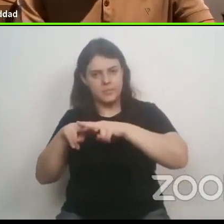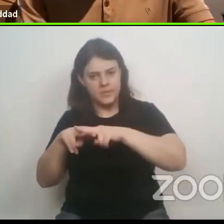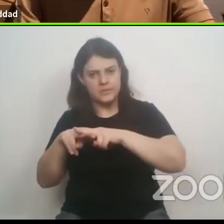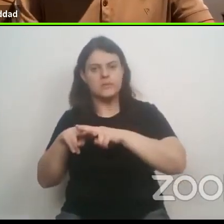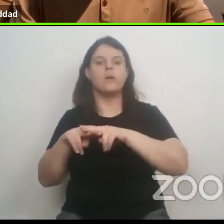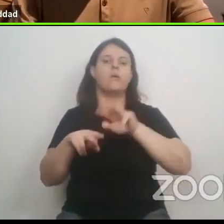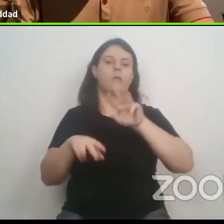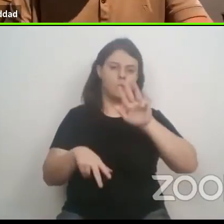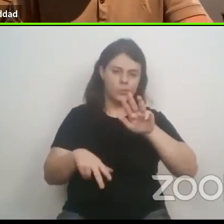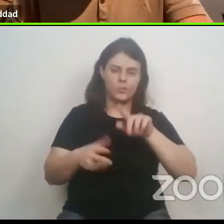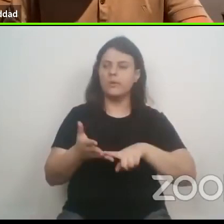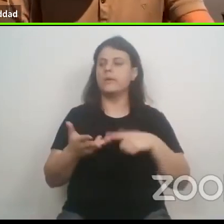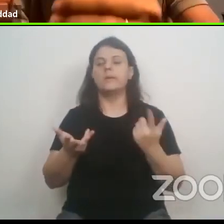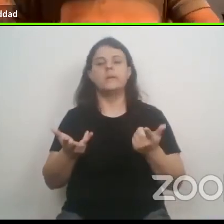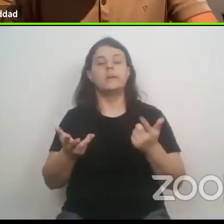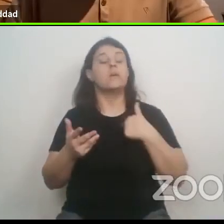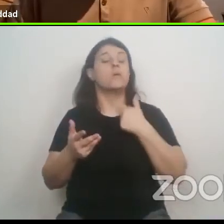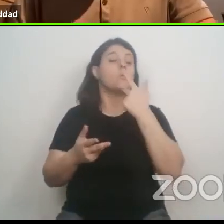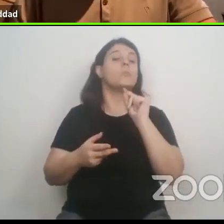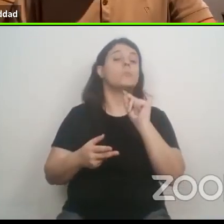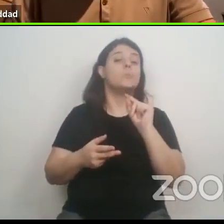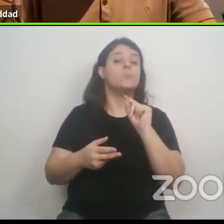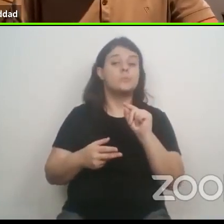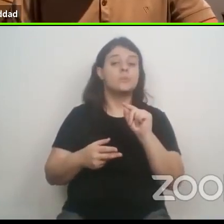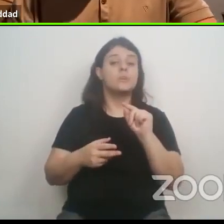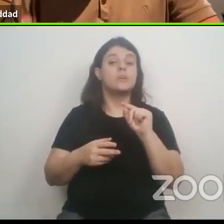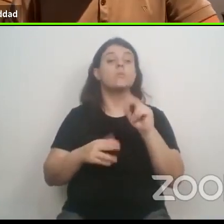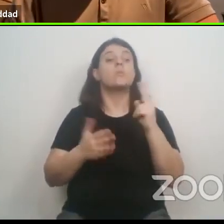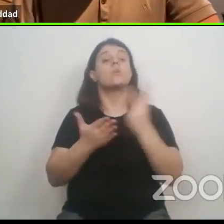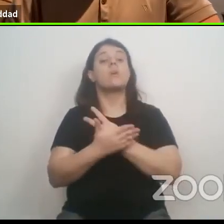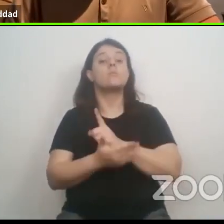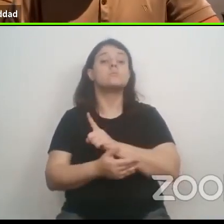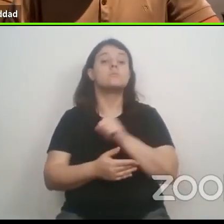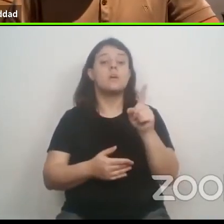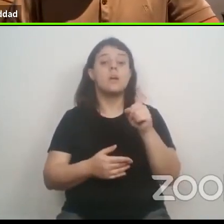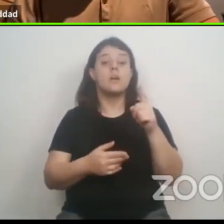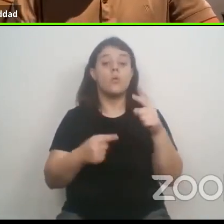do presidente Lula. Estou falando do episódio que me